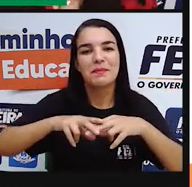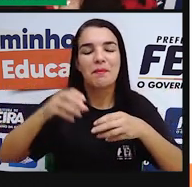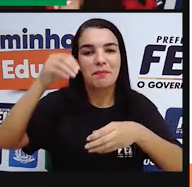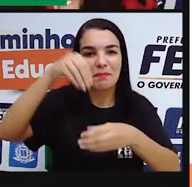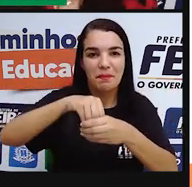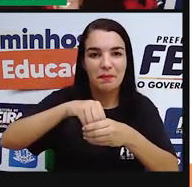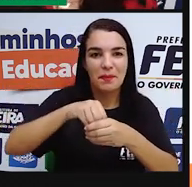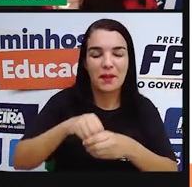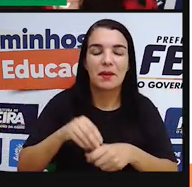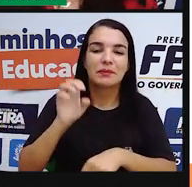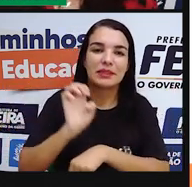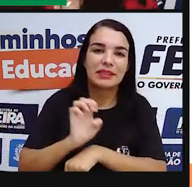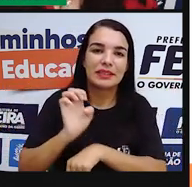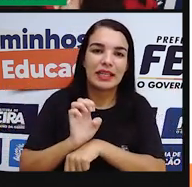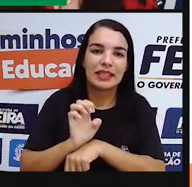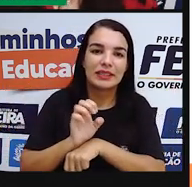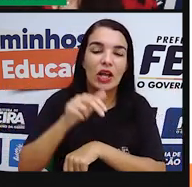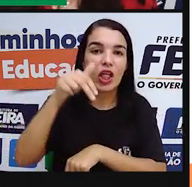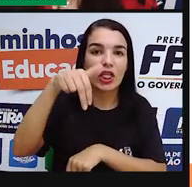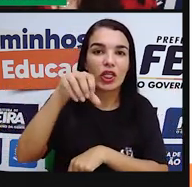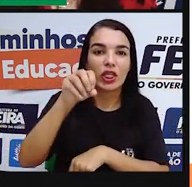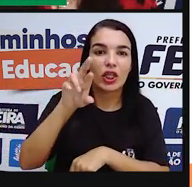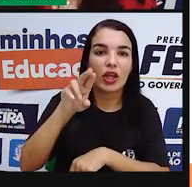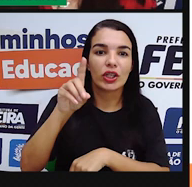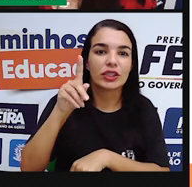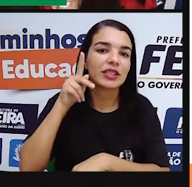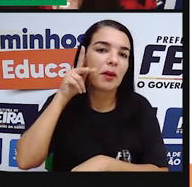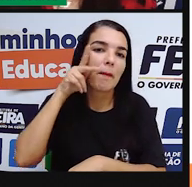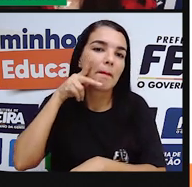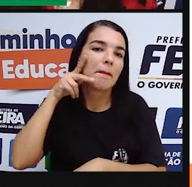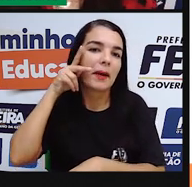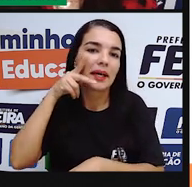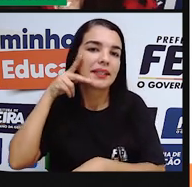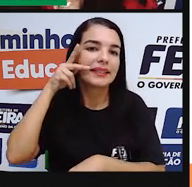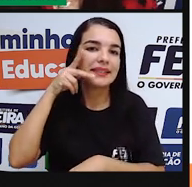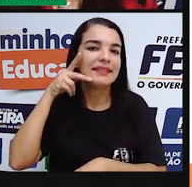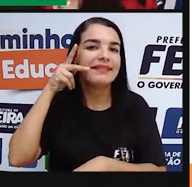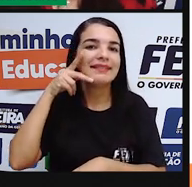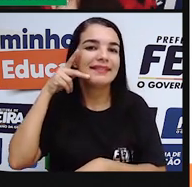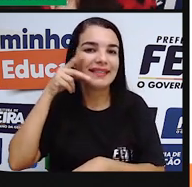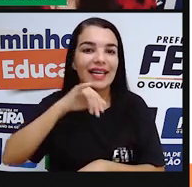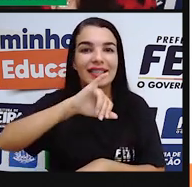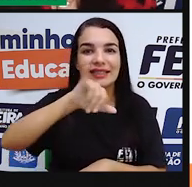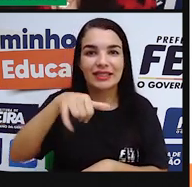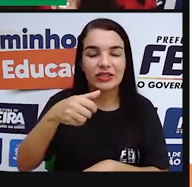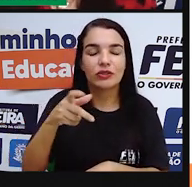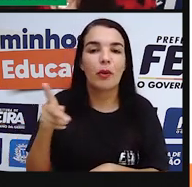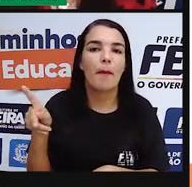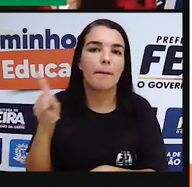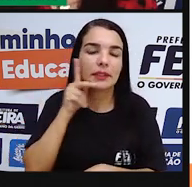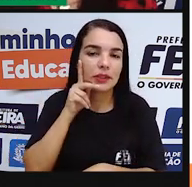em um estado nordestino, que é o estado de Paraíba, lá na